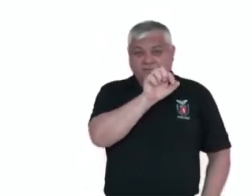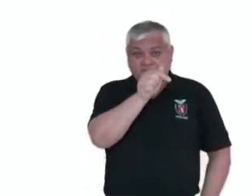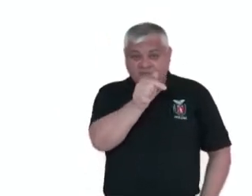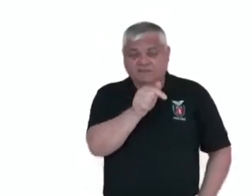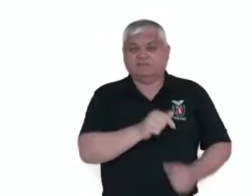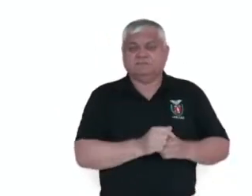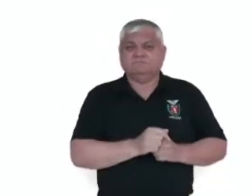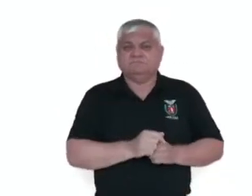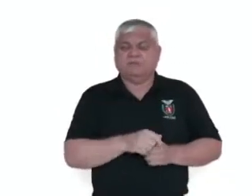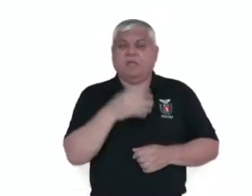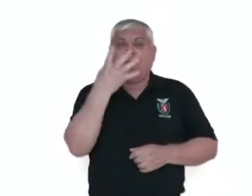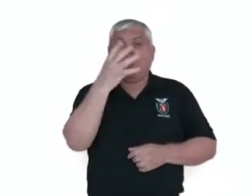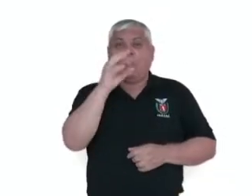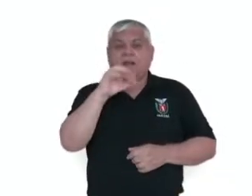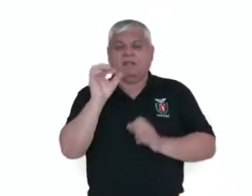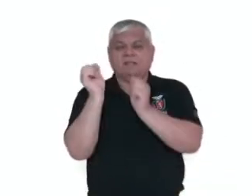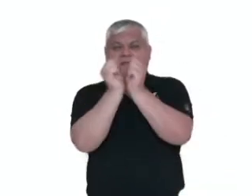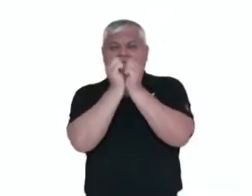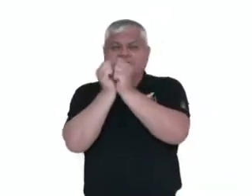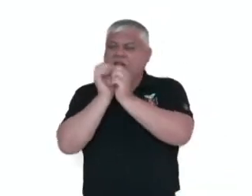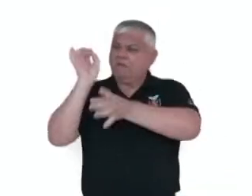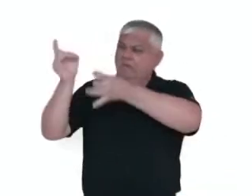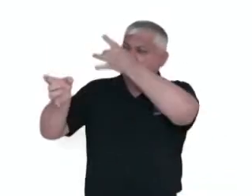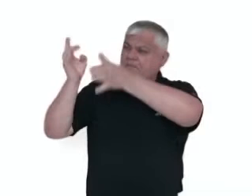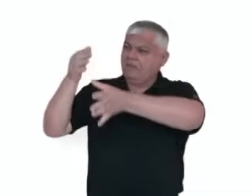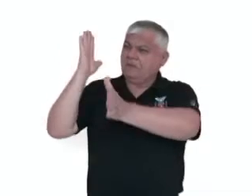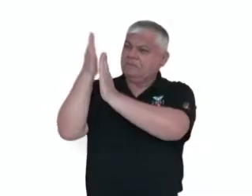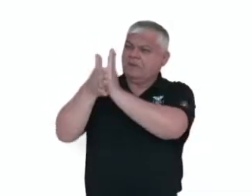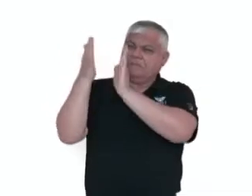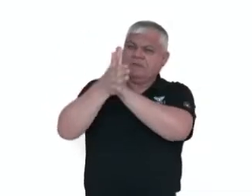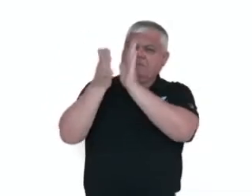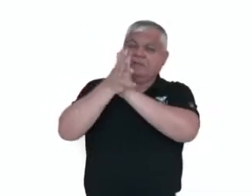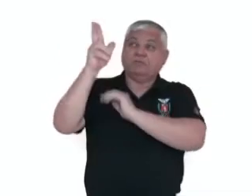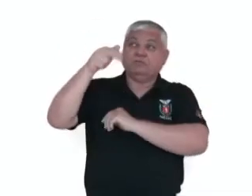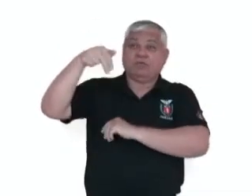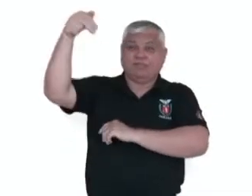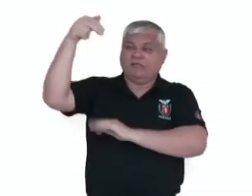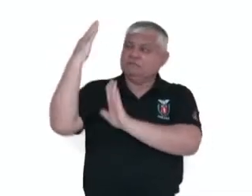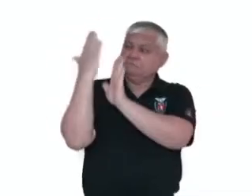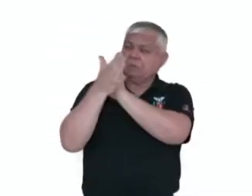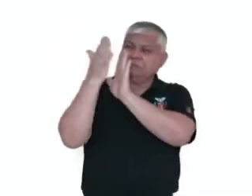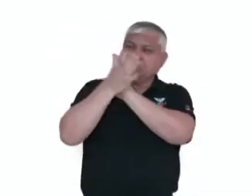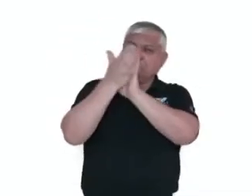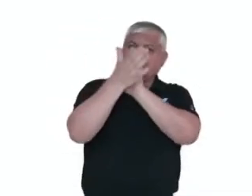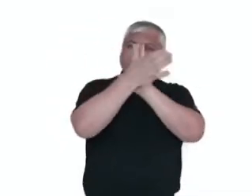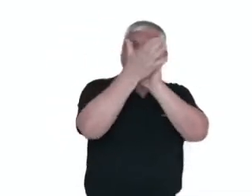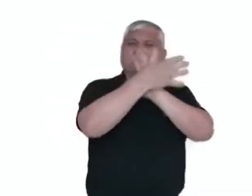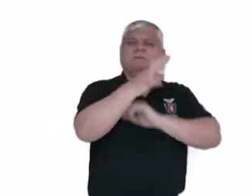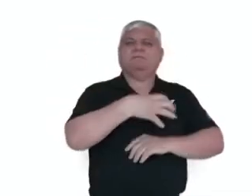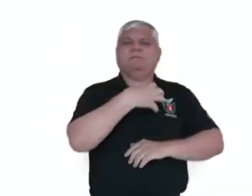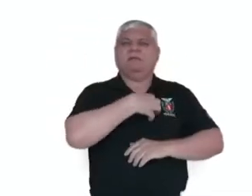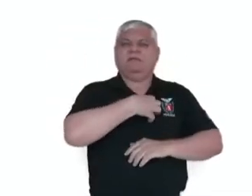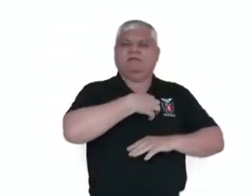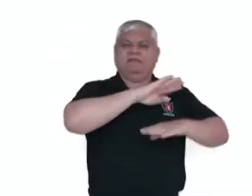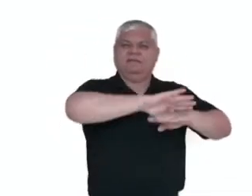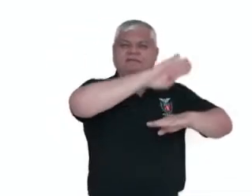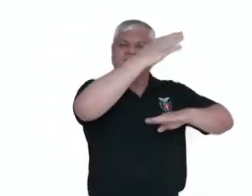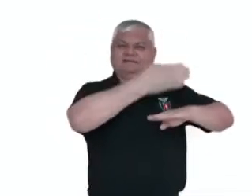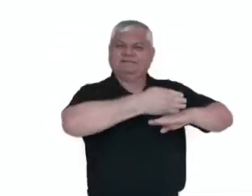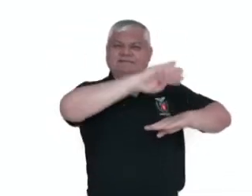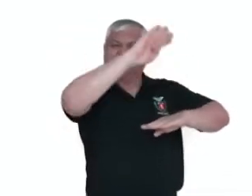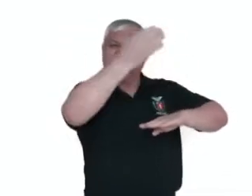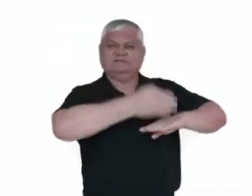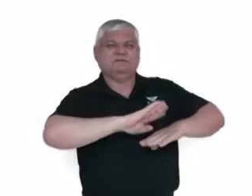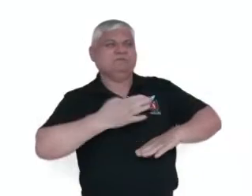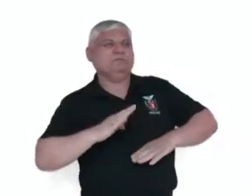de 40 escravizados fugiram de um engenho no litoral nordestino e refugiaram-se na Serra da Barriga, uma região